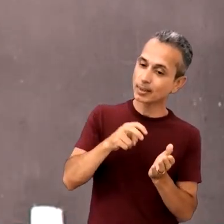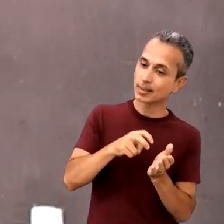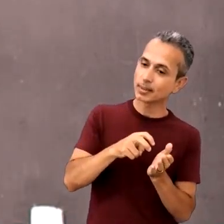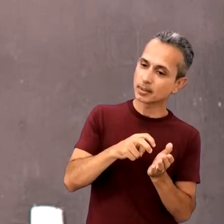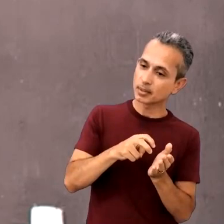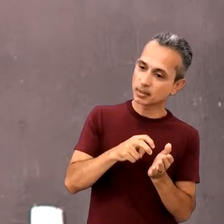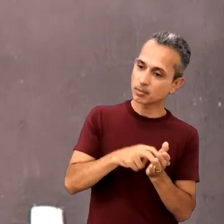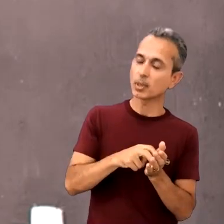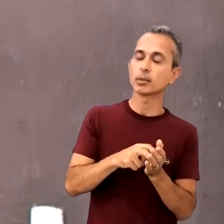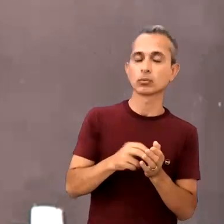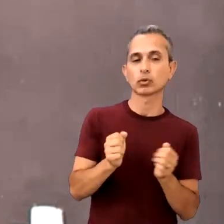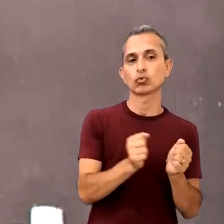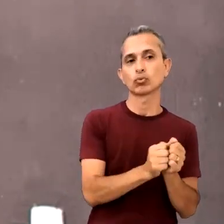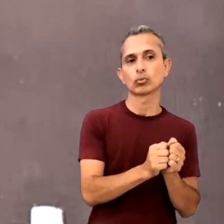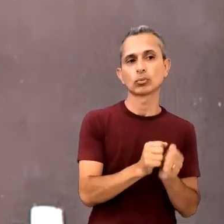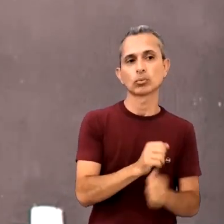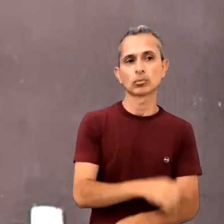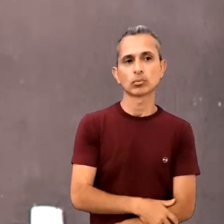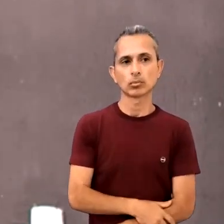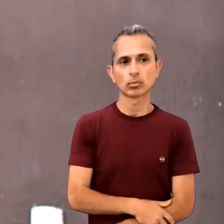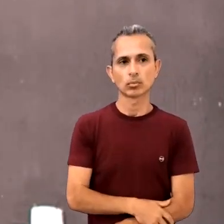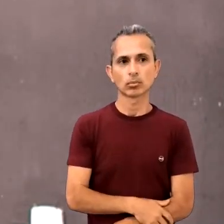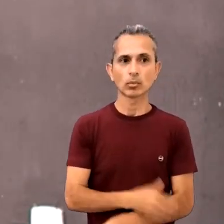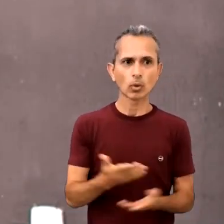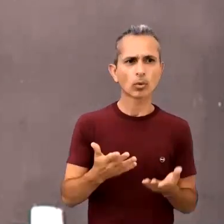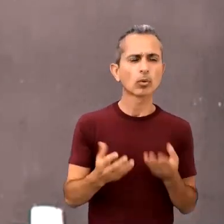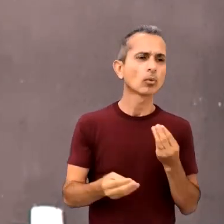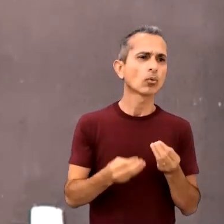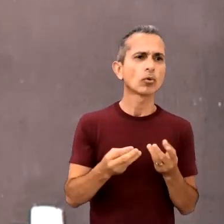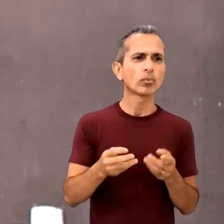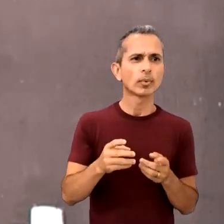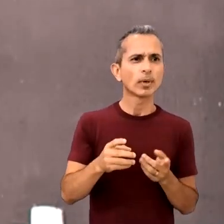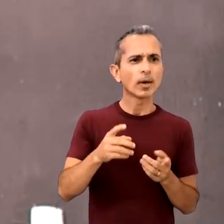antes? Porque uma jovem no escuro, na escuridão da noite,